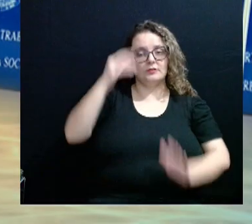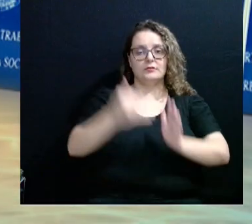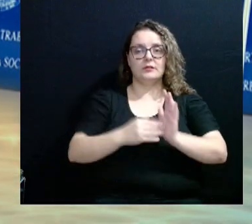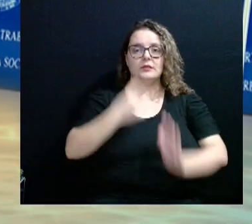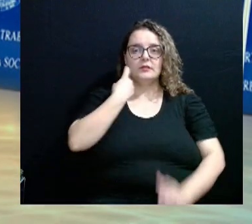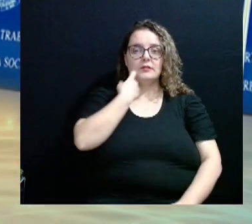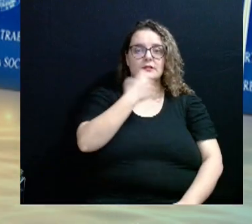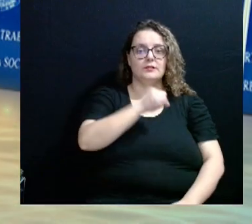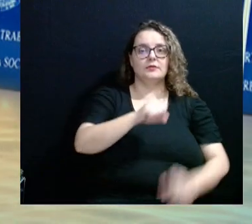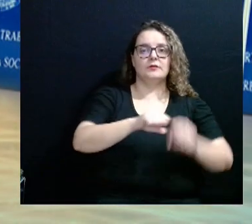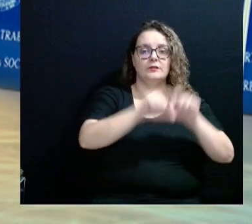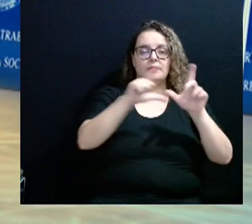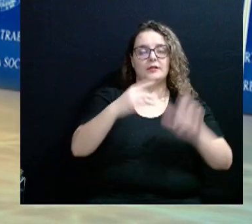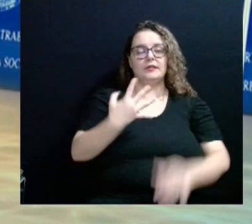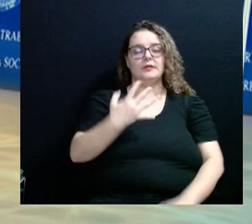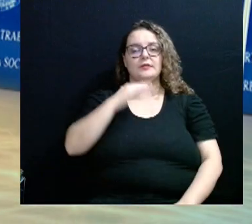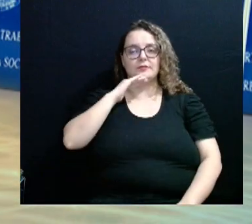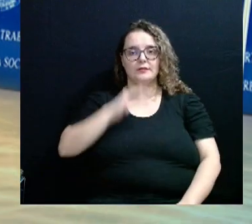tarde.